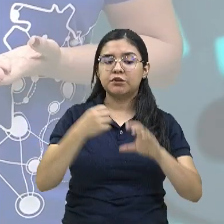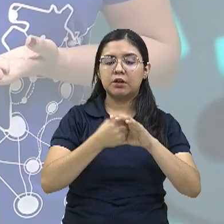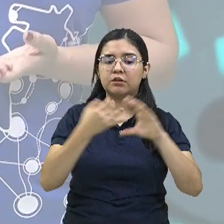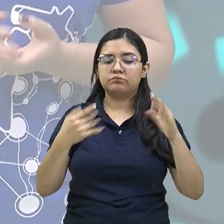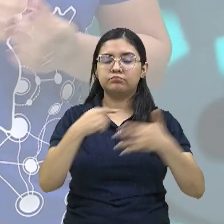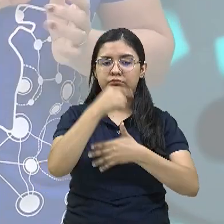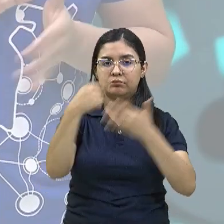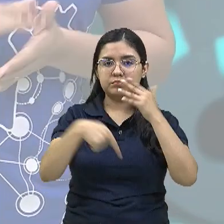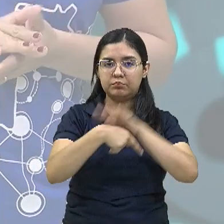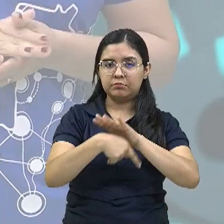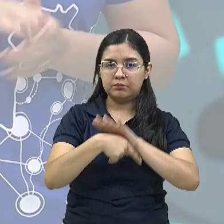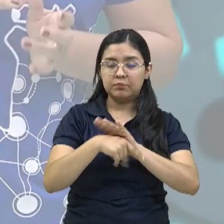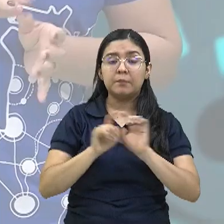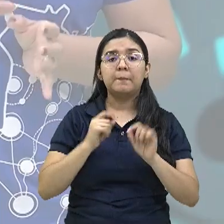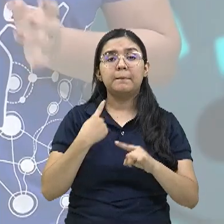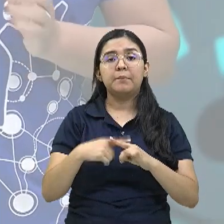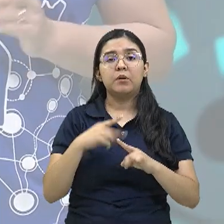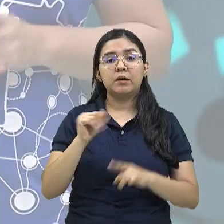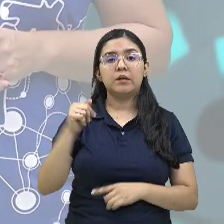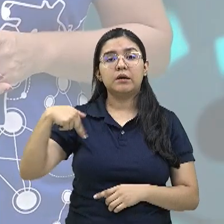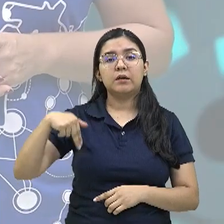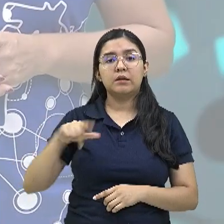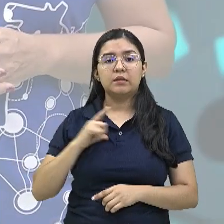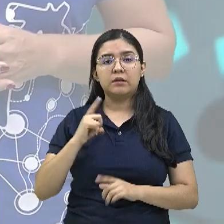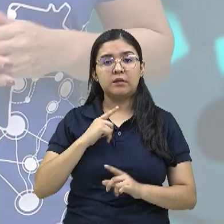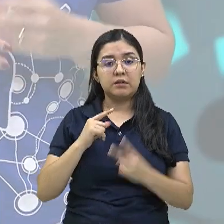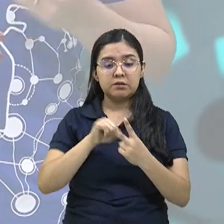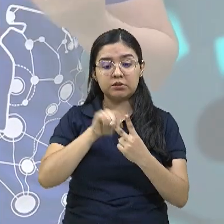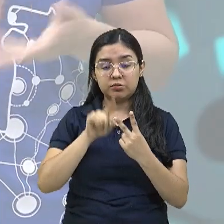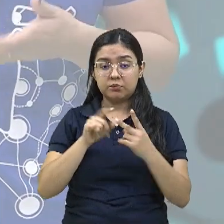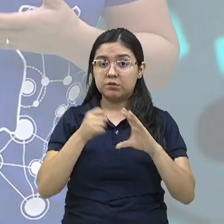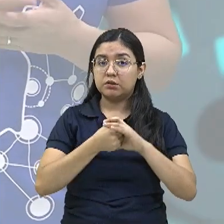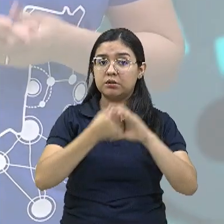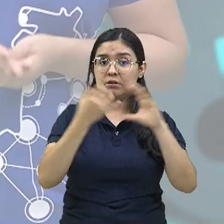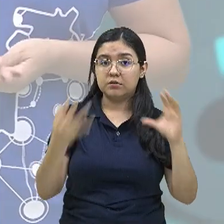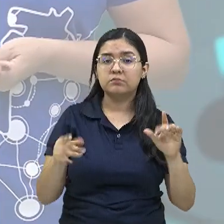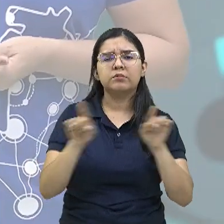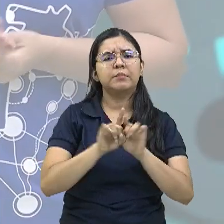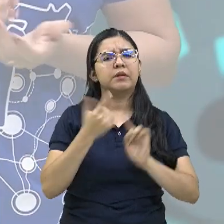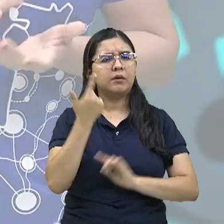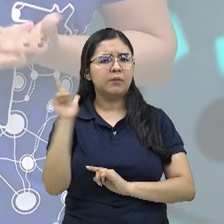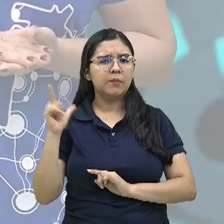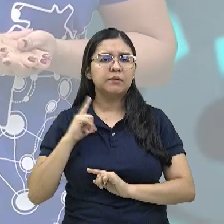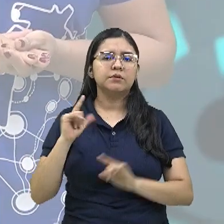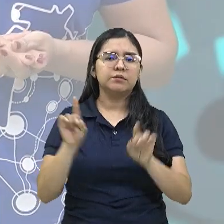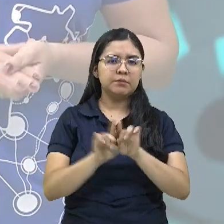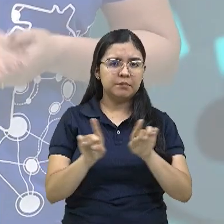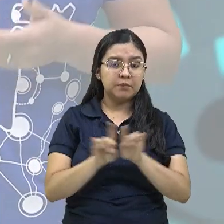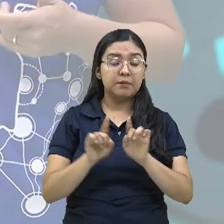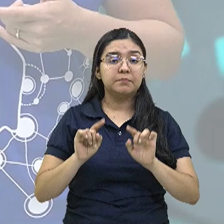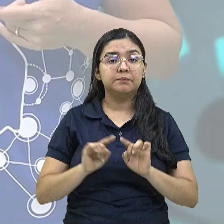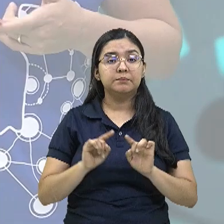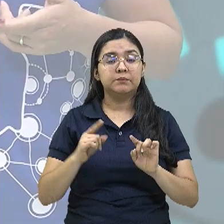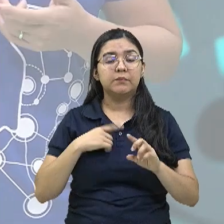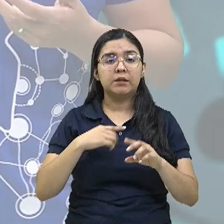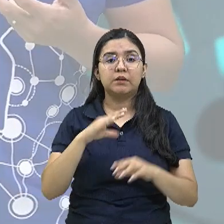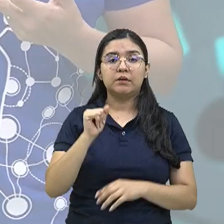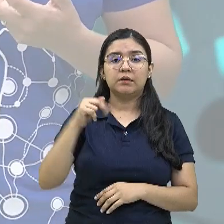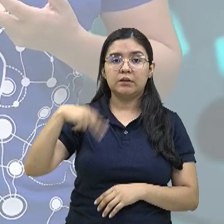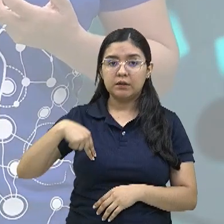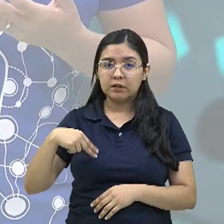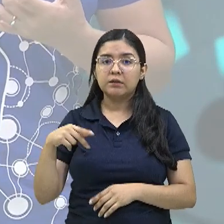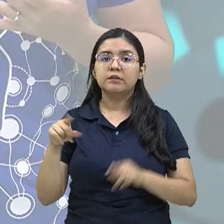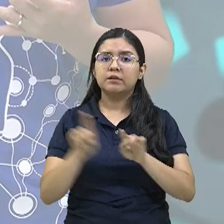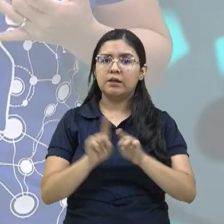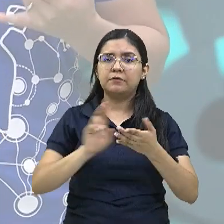características, porque o can tem essas duas características, tem outras também, e além do can, tem o could, tem